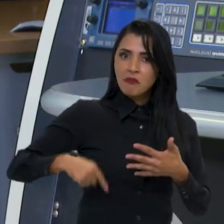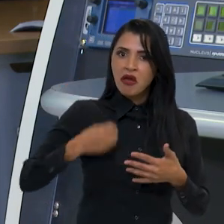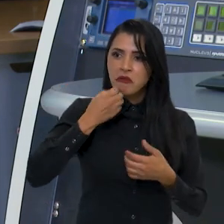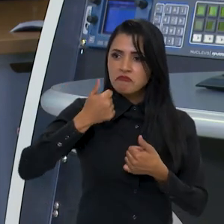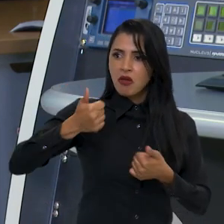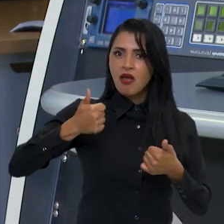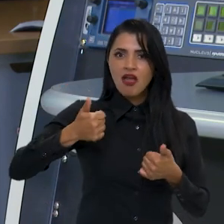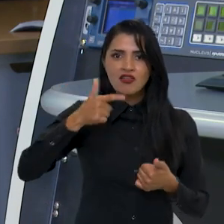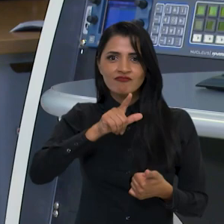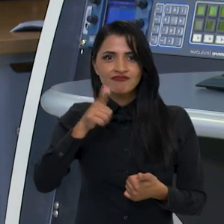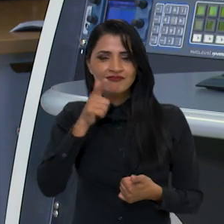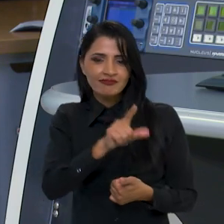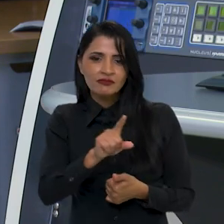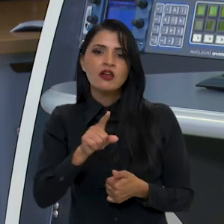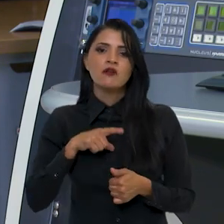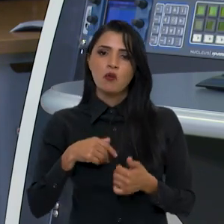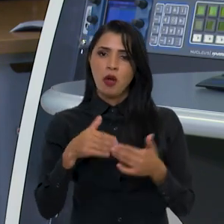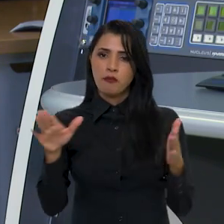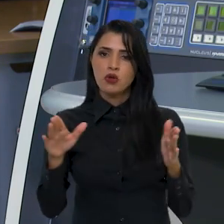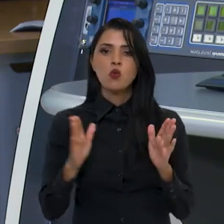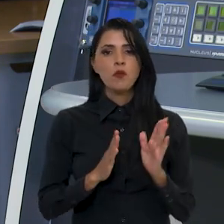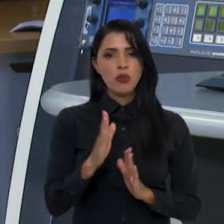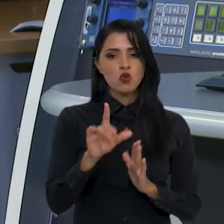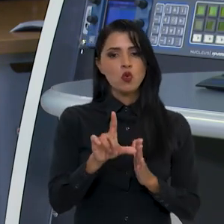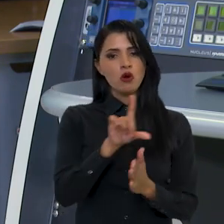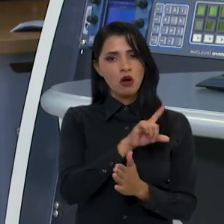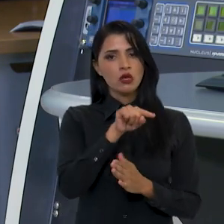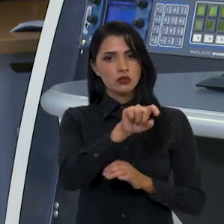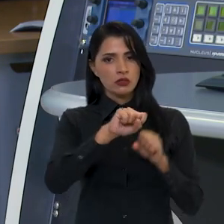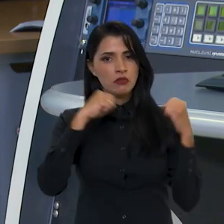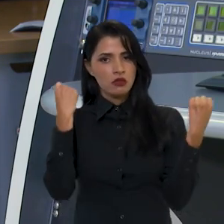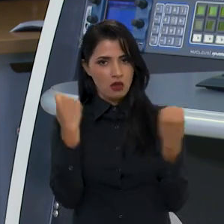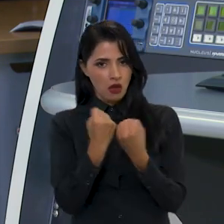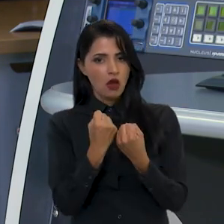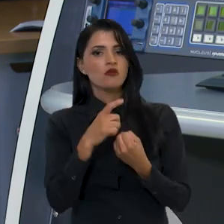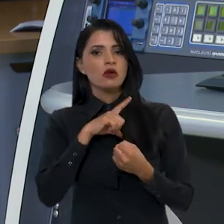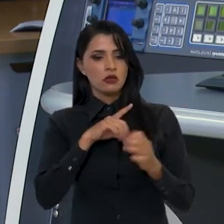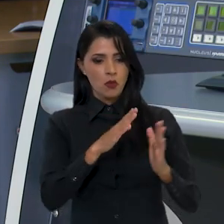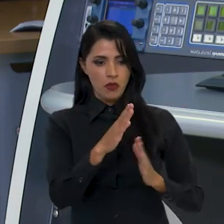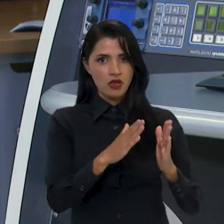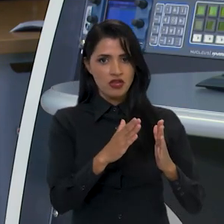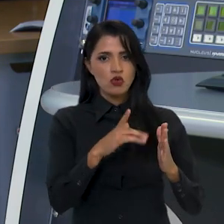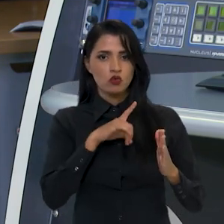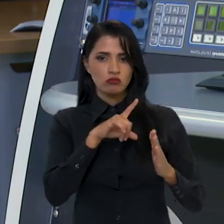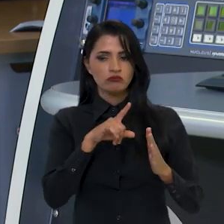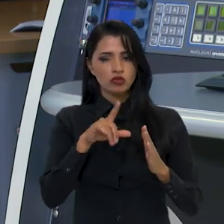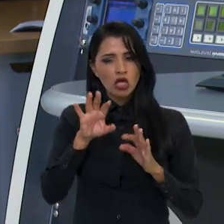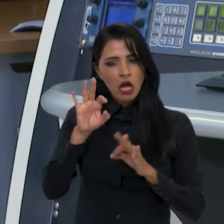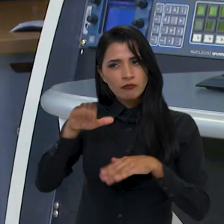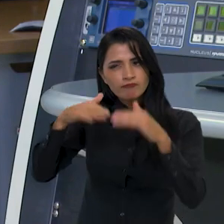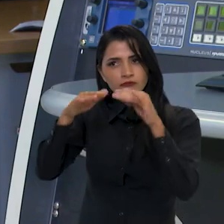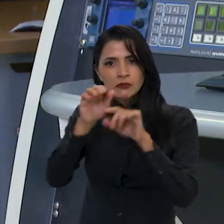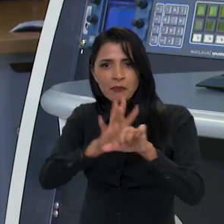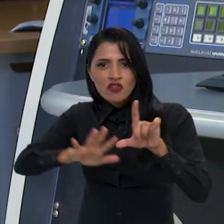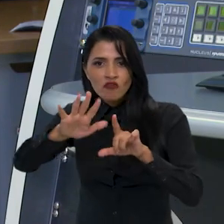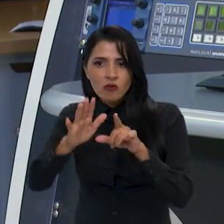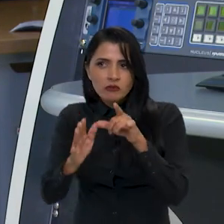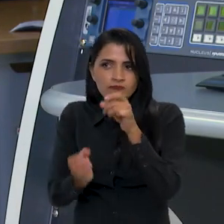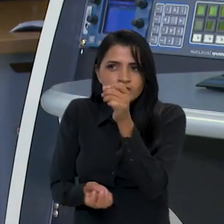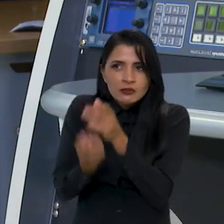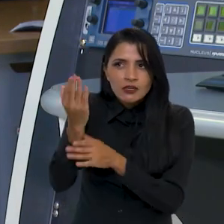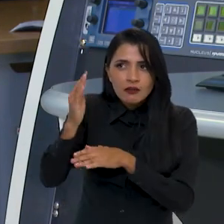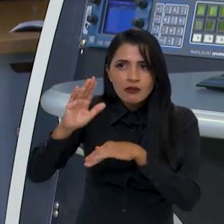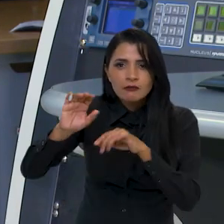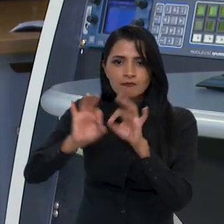experiências bem-sucedidas. Nós vamos abrir um período anterior ao seminário estamos finalizando o desenvolvimento da